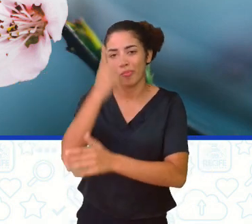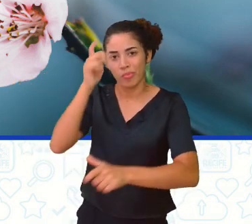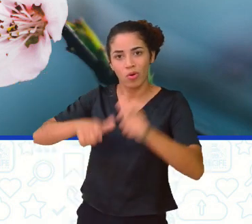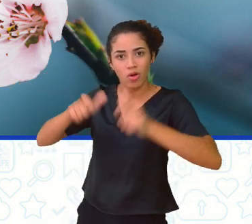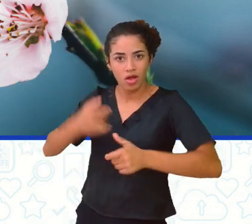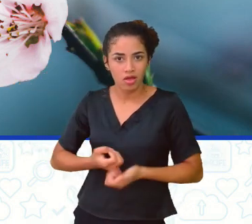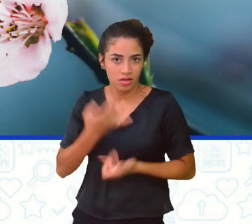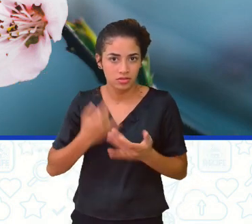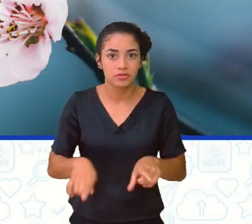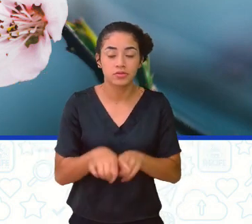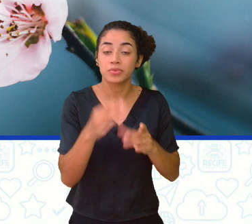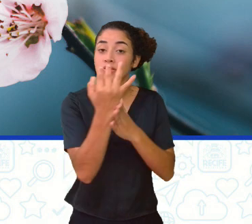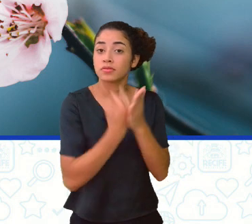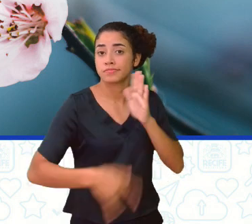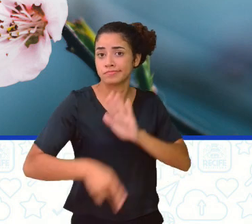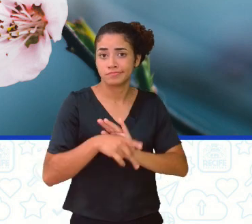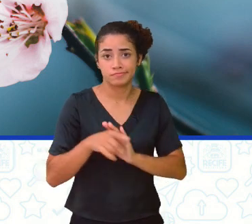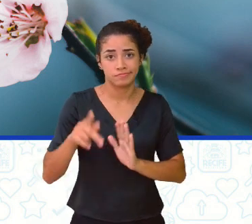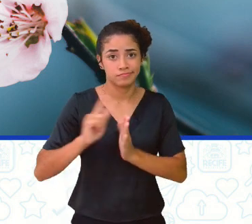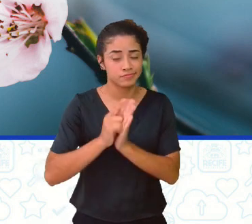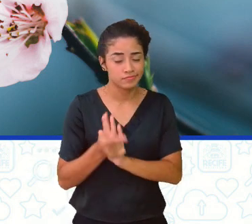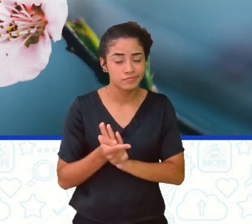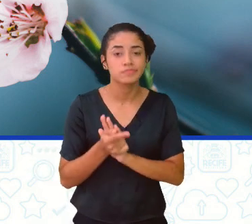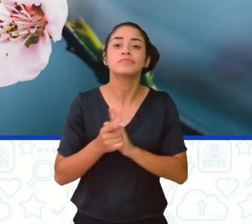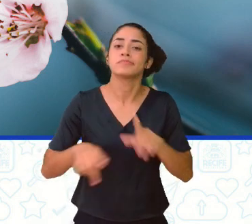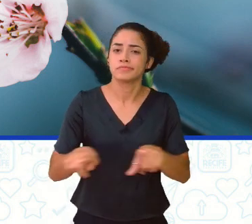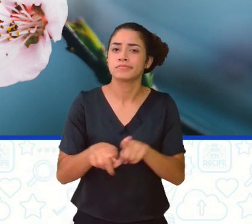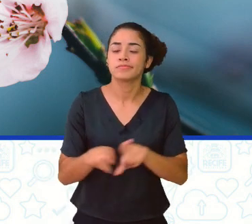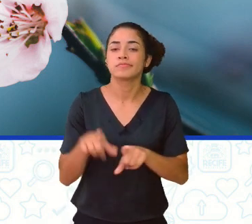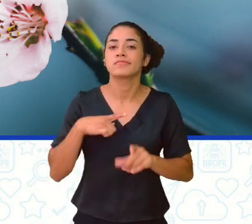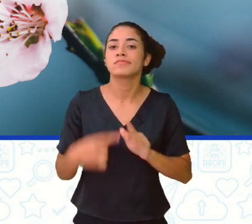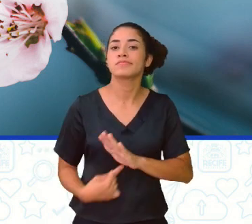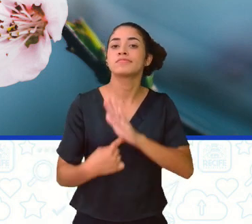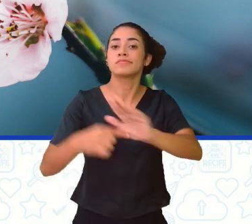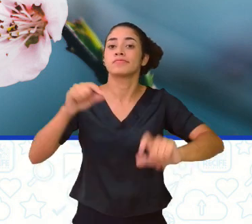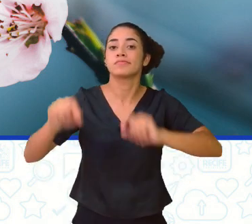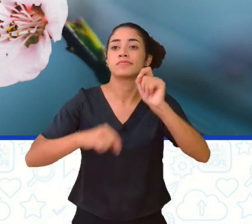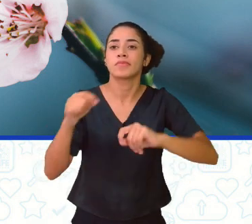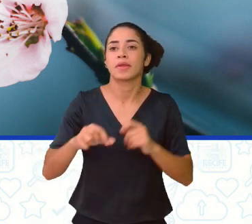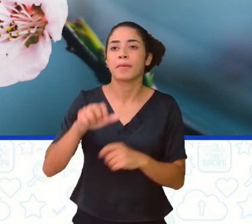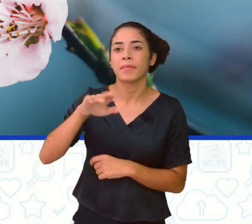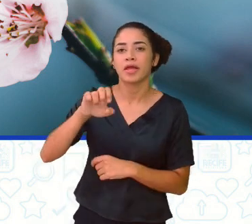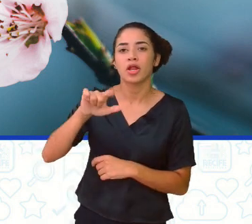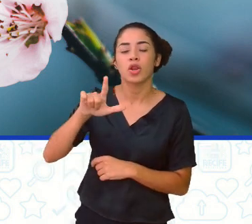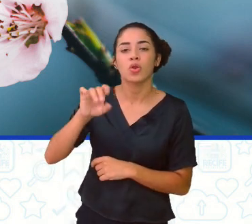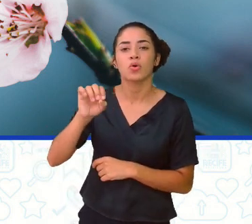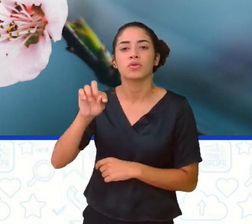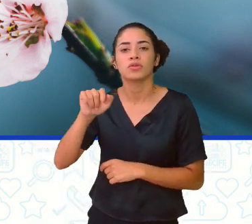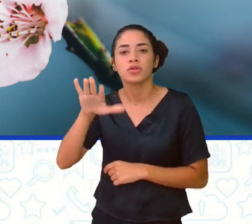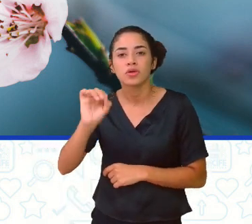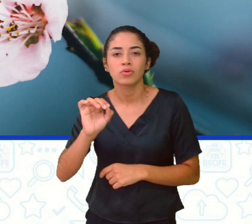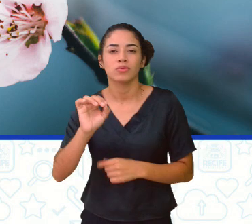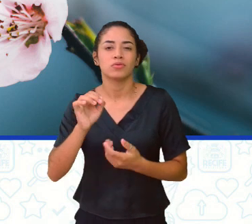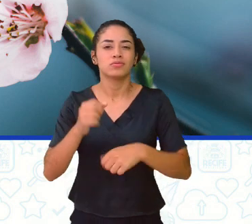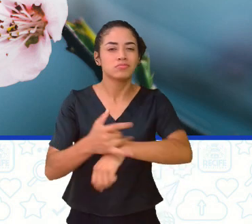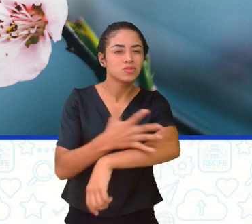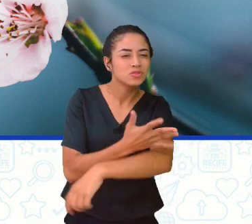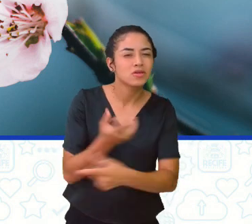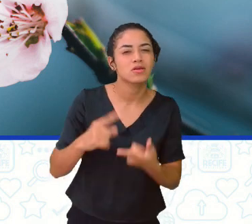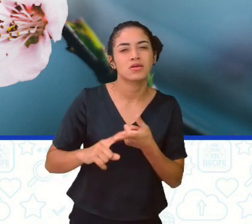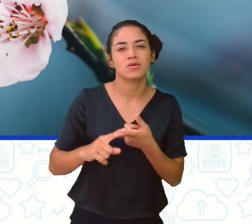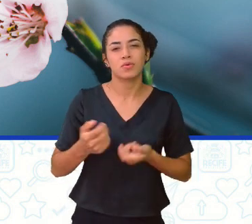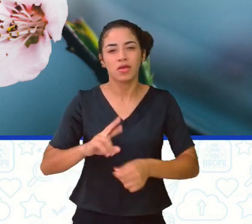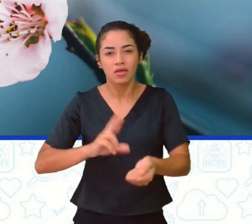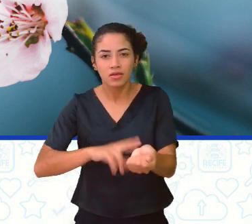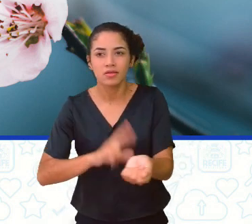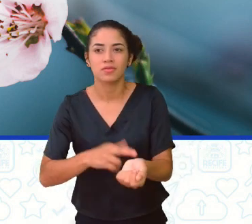e os textos desse gênero, né, apresentam justamente esse atributo melódico, rítmico e poético. Por exemplo, os